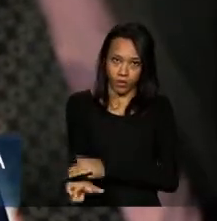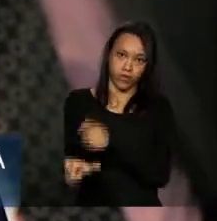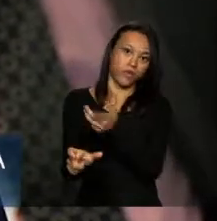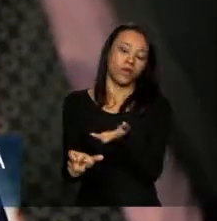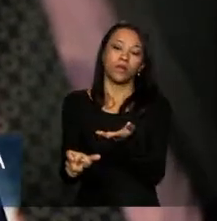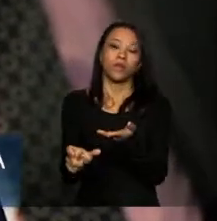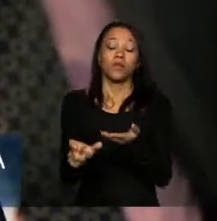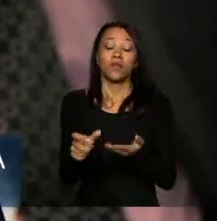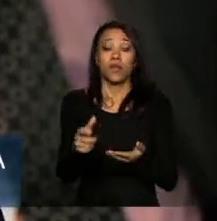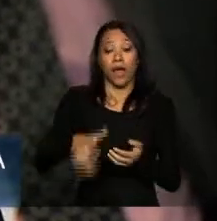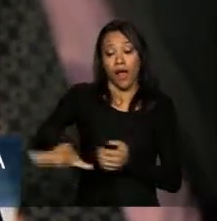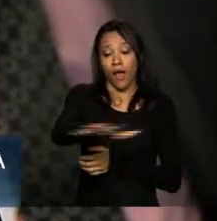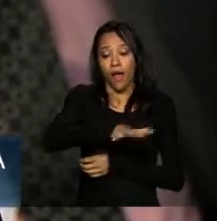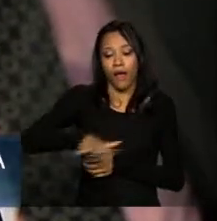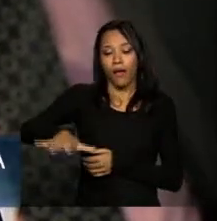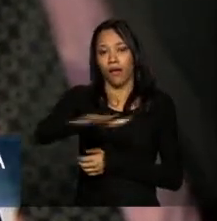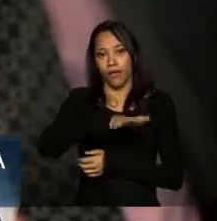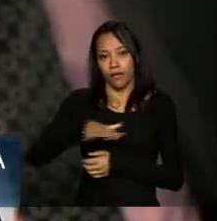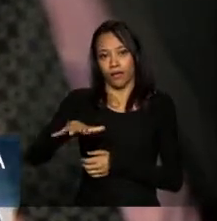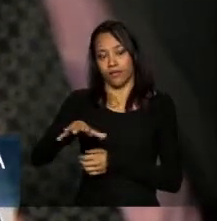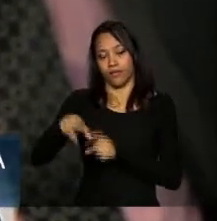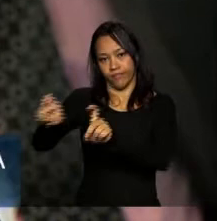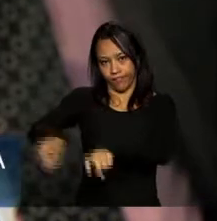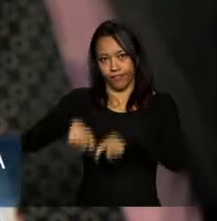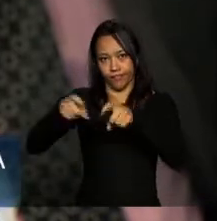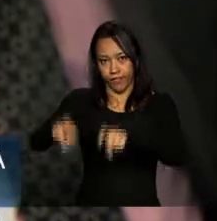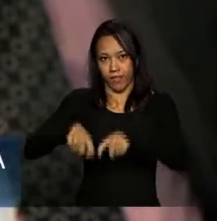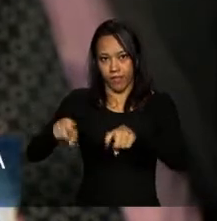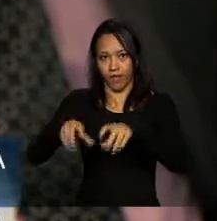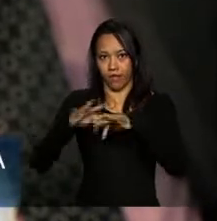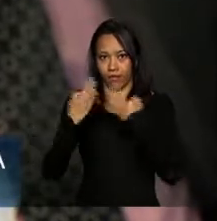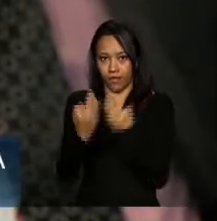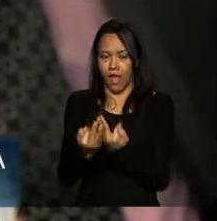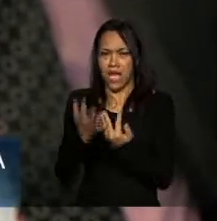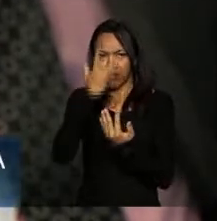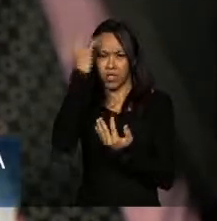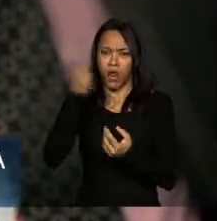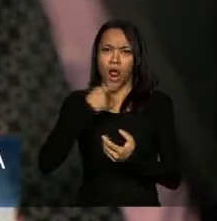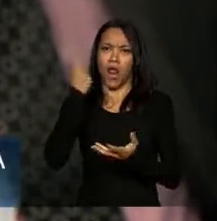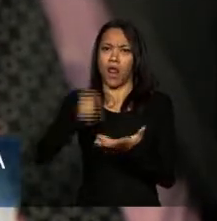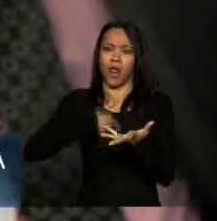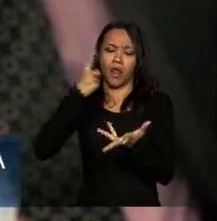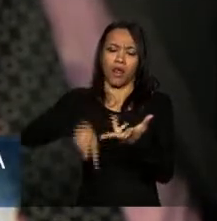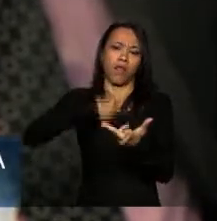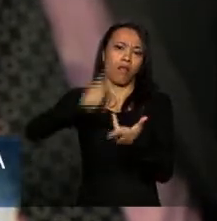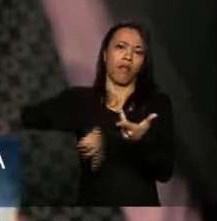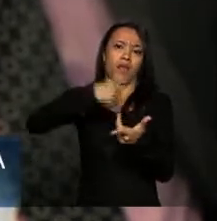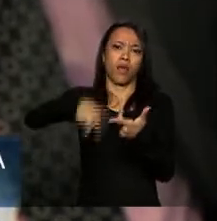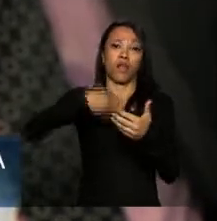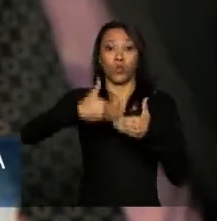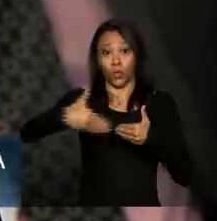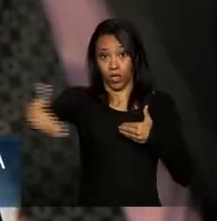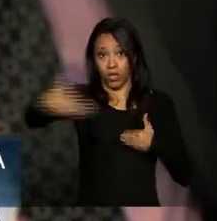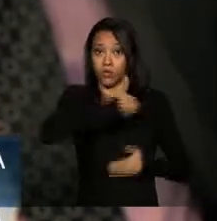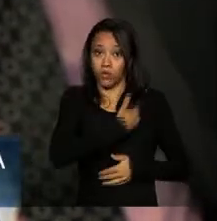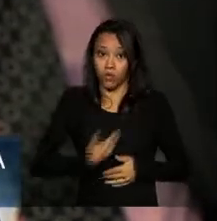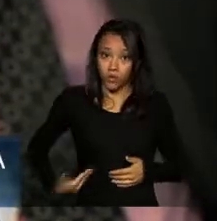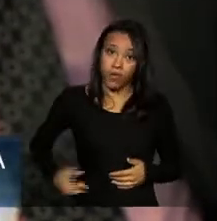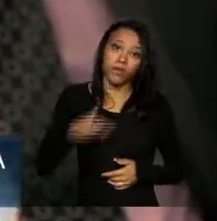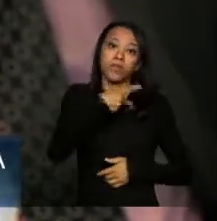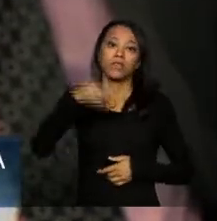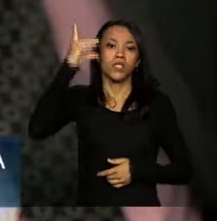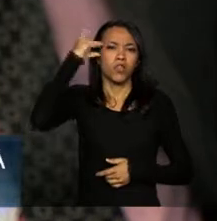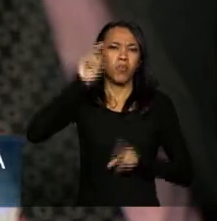O setor da agricultura familiar reclamou muito durante o primeiro governo da presidente Dilma do baixo andamento da